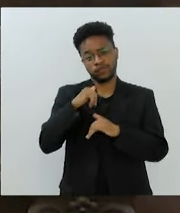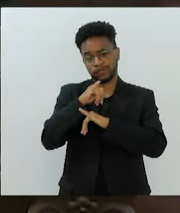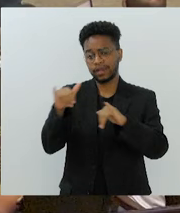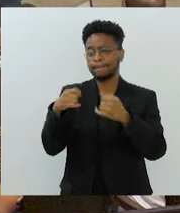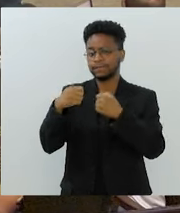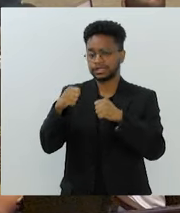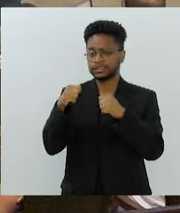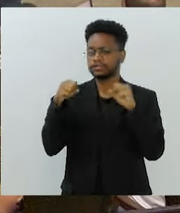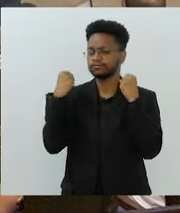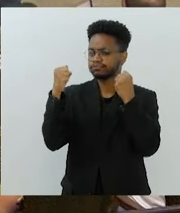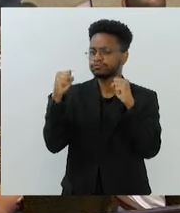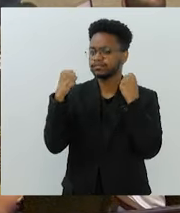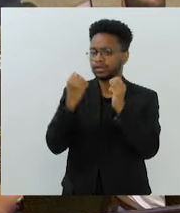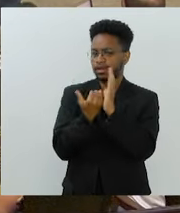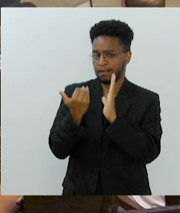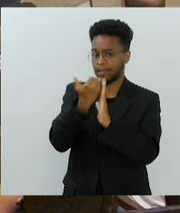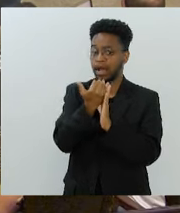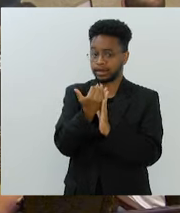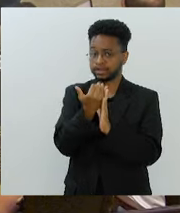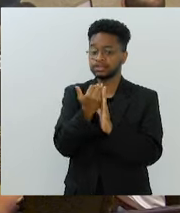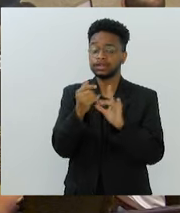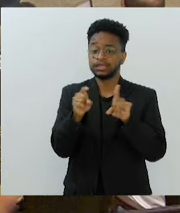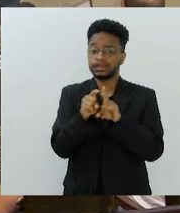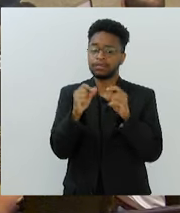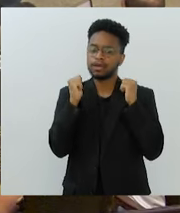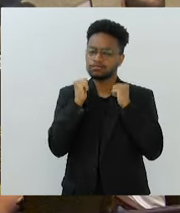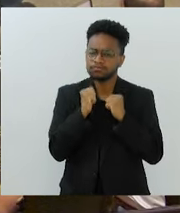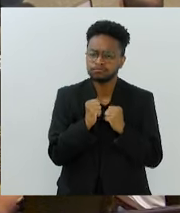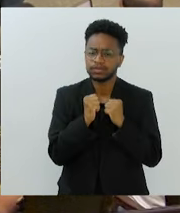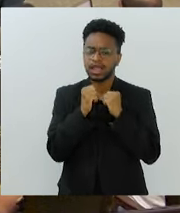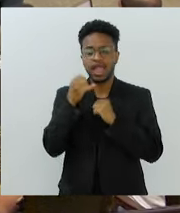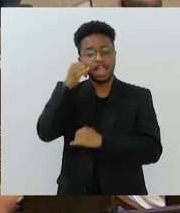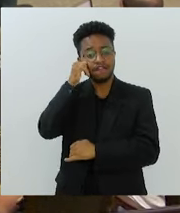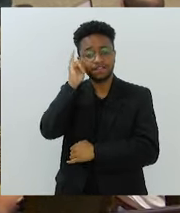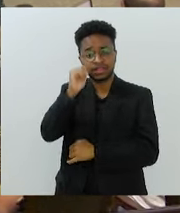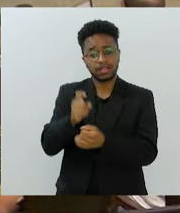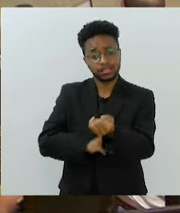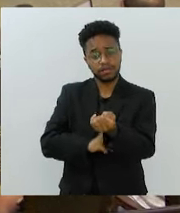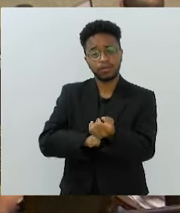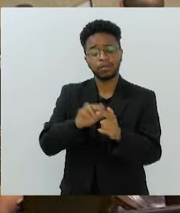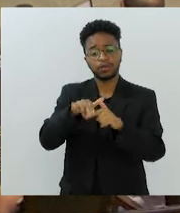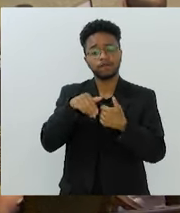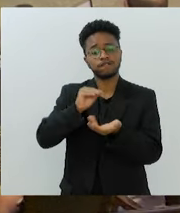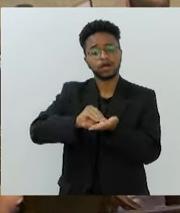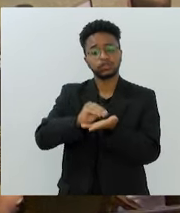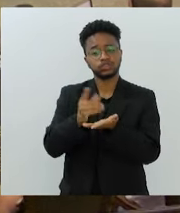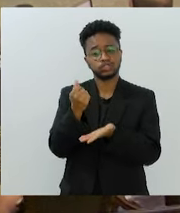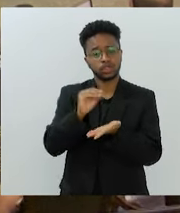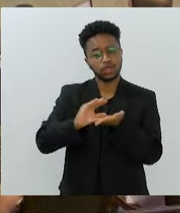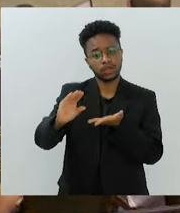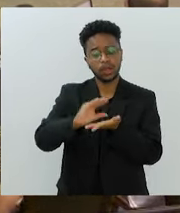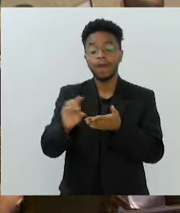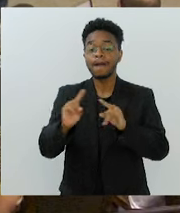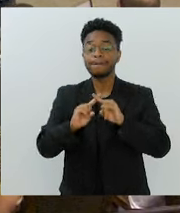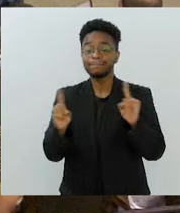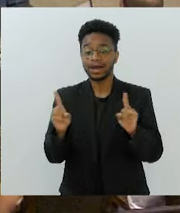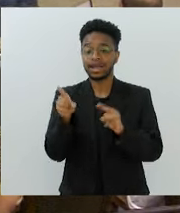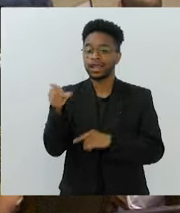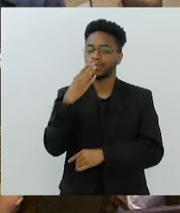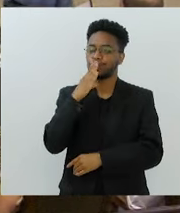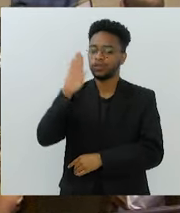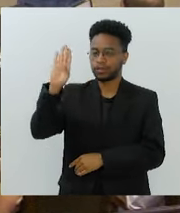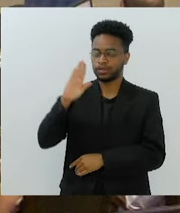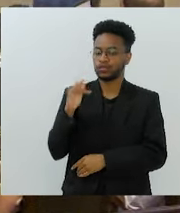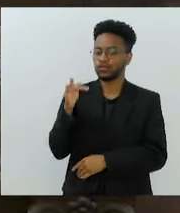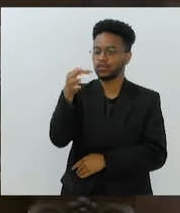alongamento abdominal e ficar menos estressada com a falta de verbas da COP. Ela prometeu que da próxima